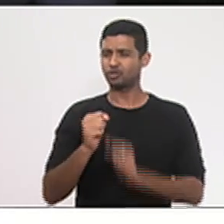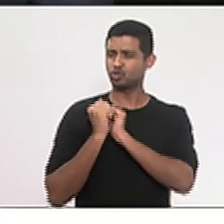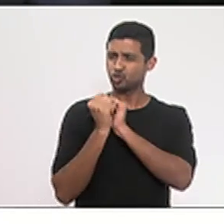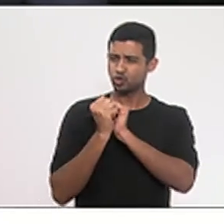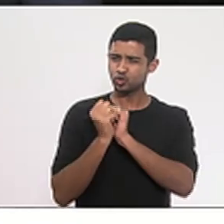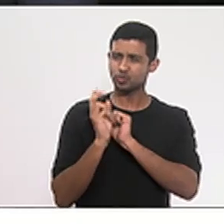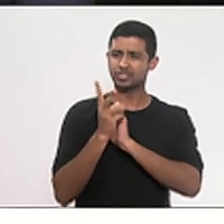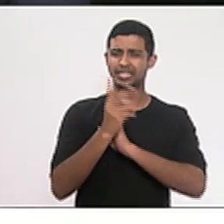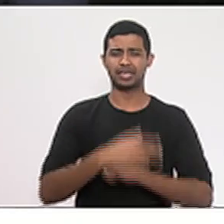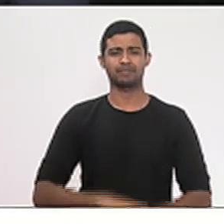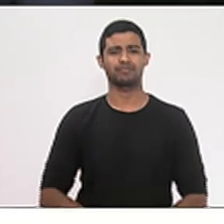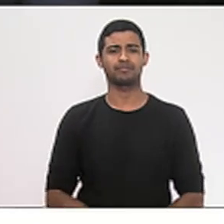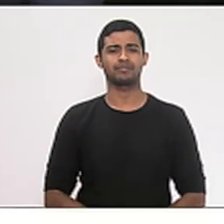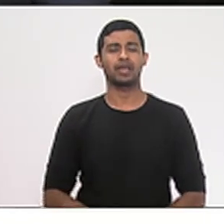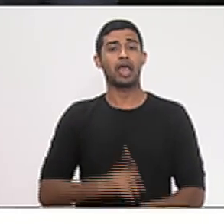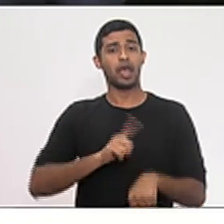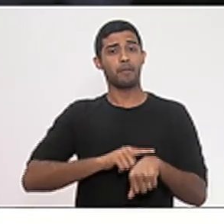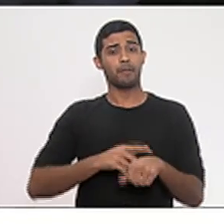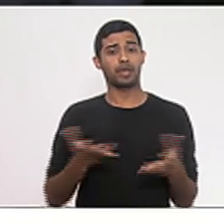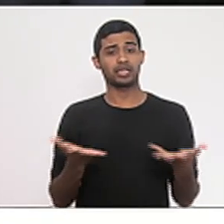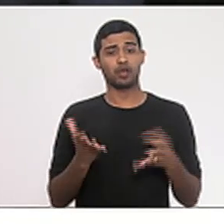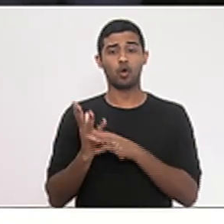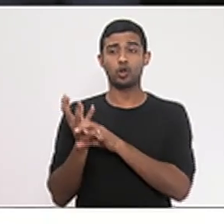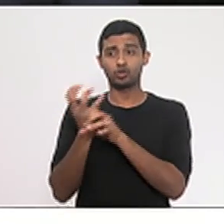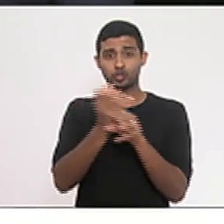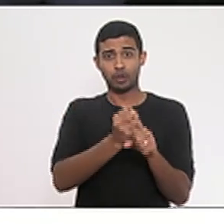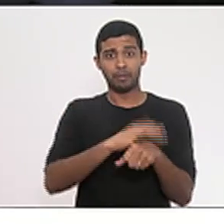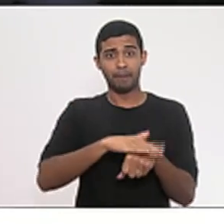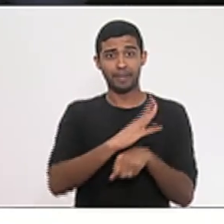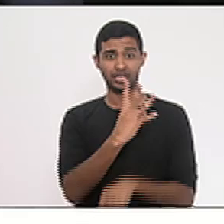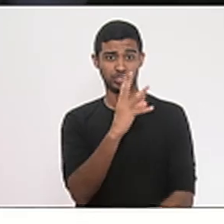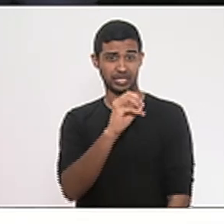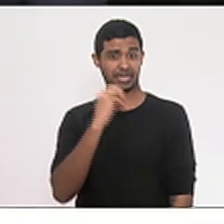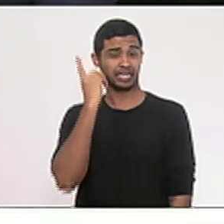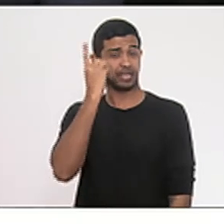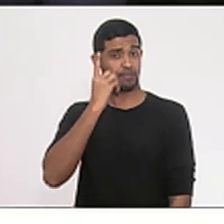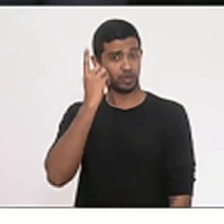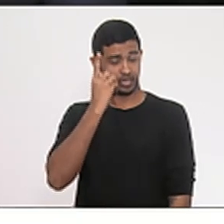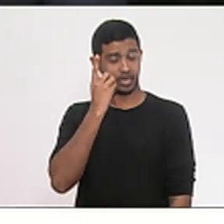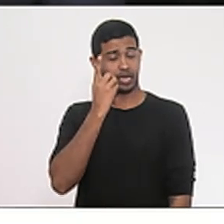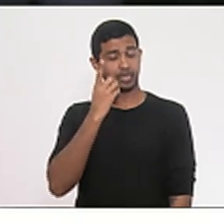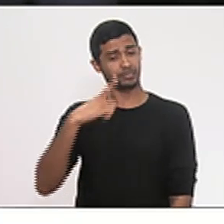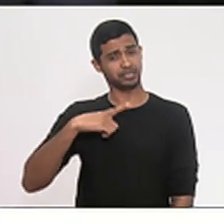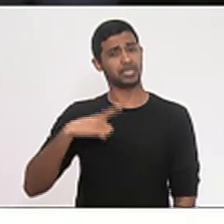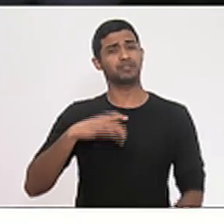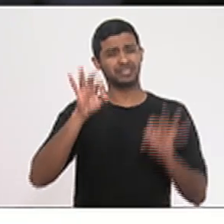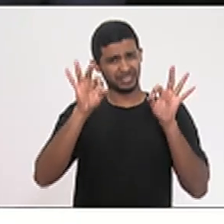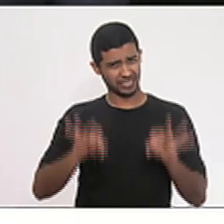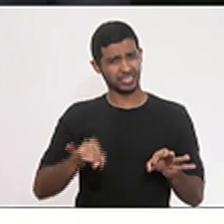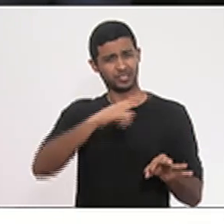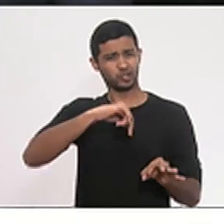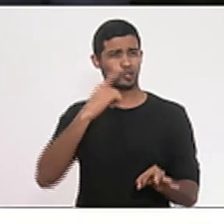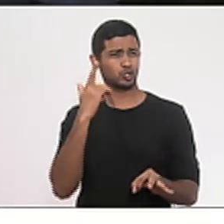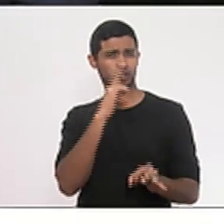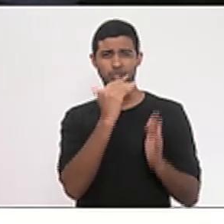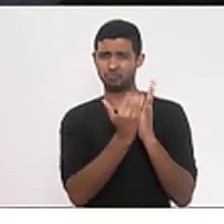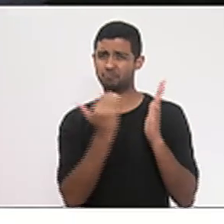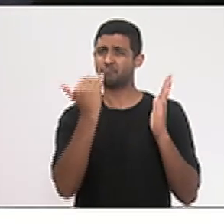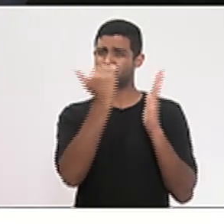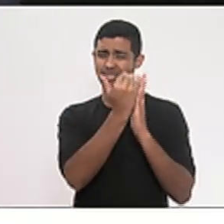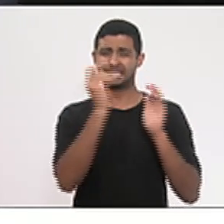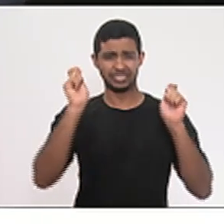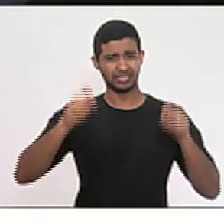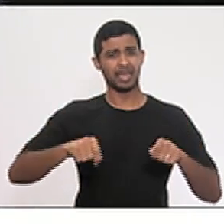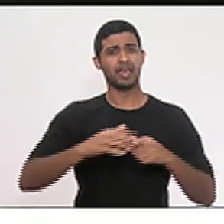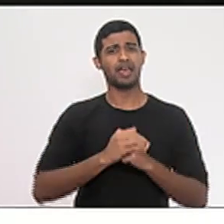comigo. Neste momento já contabilizamos mais de 30 parlamentares e tenho certeza de que chegaremos a um número muito maior.